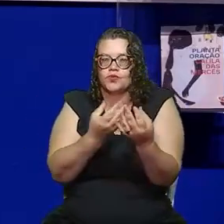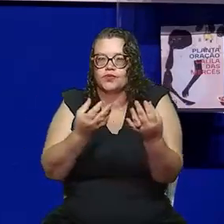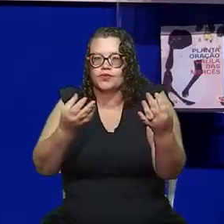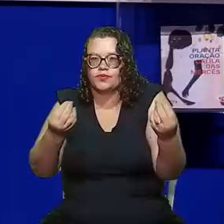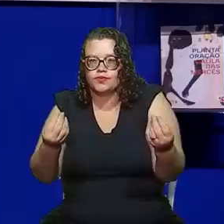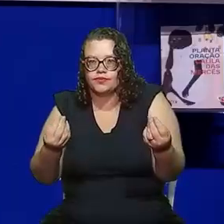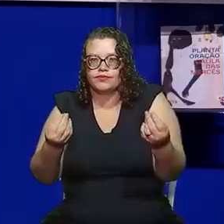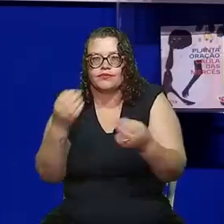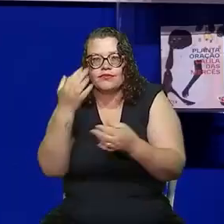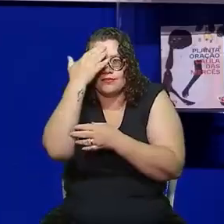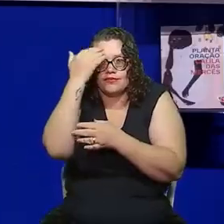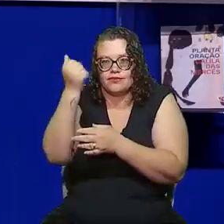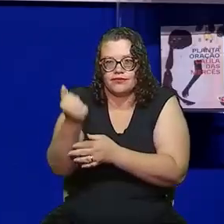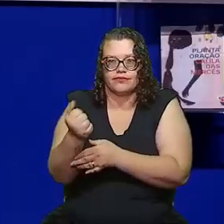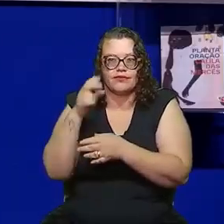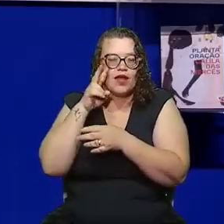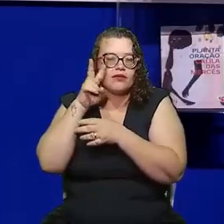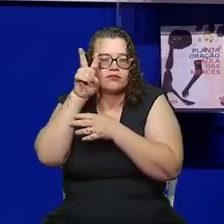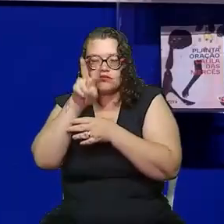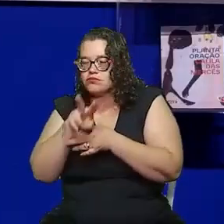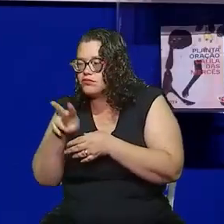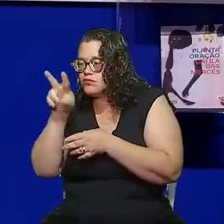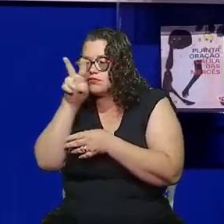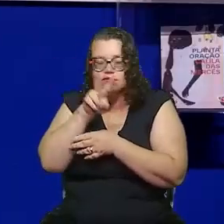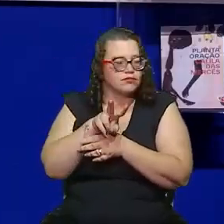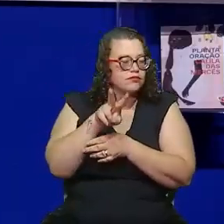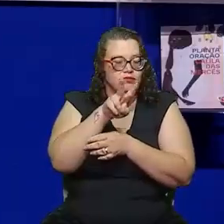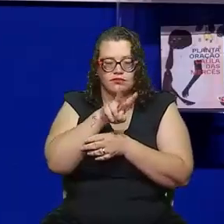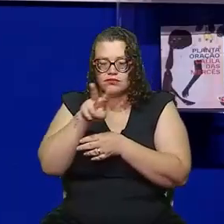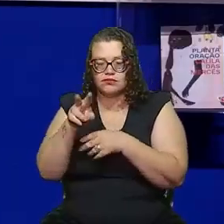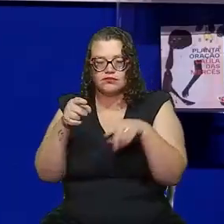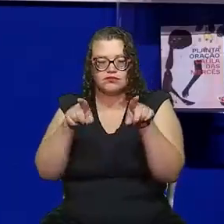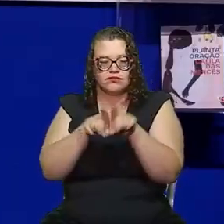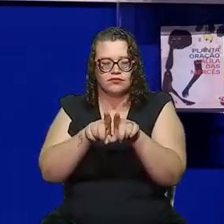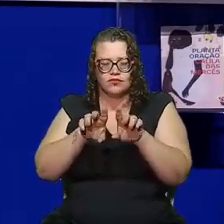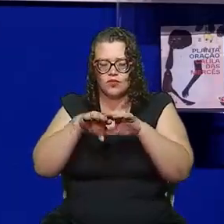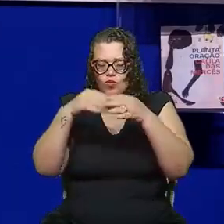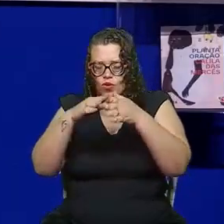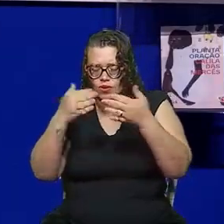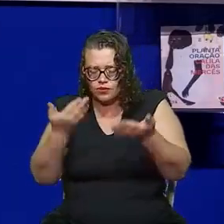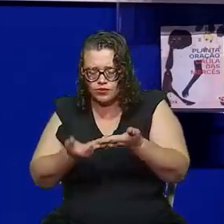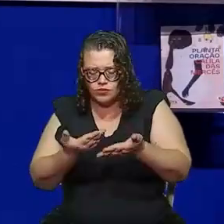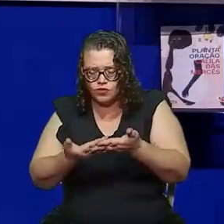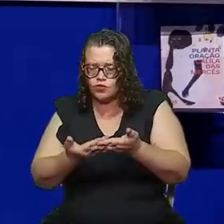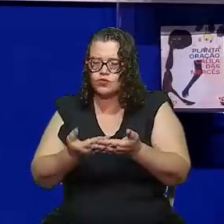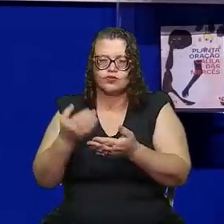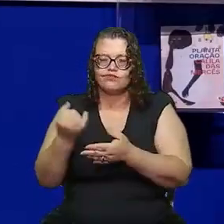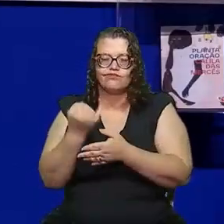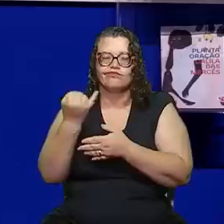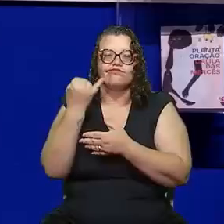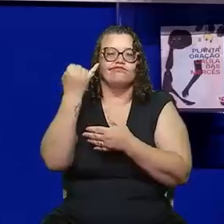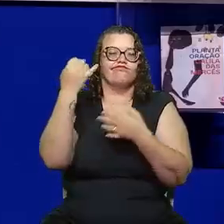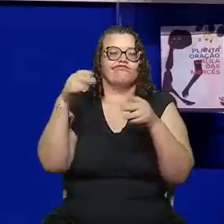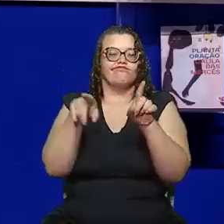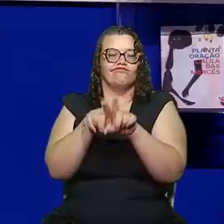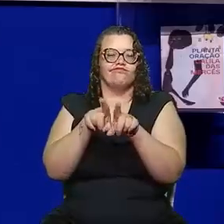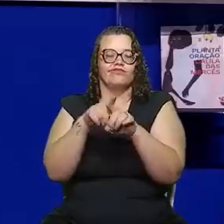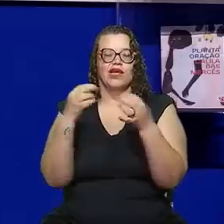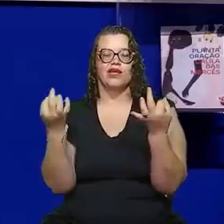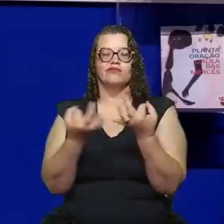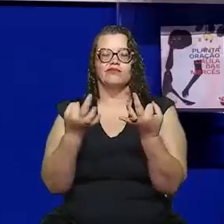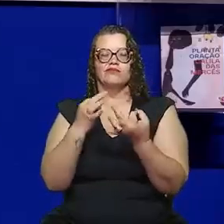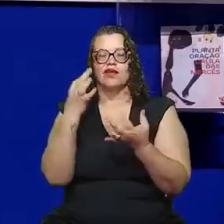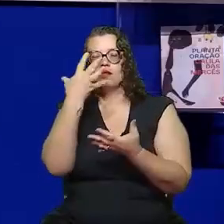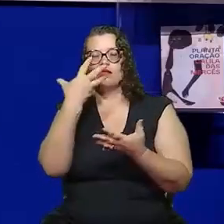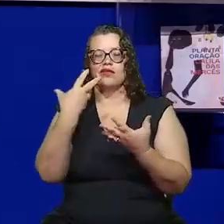sabe? E aí eu ficava vendo, né, aquelas estudantes incríveis, tá? Gente incrível, maravilhosa, né?